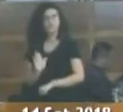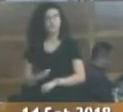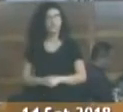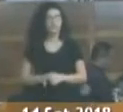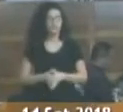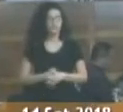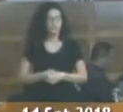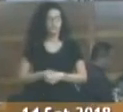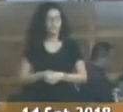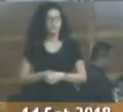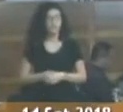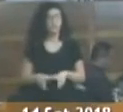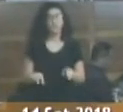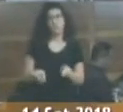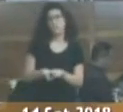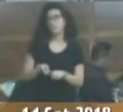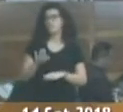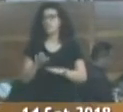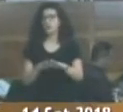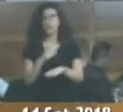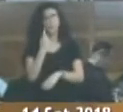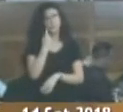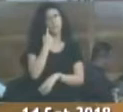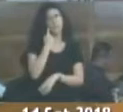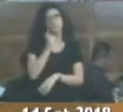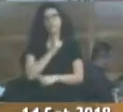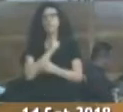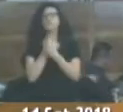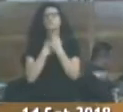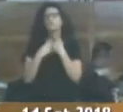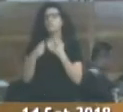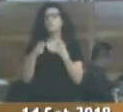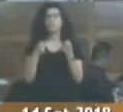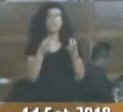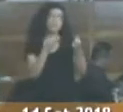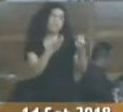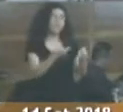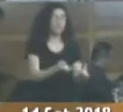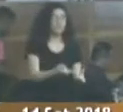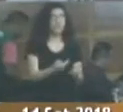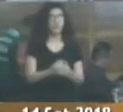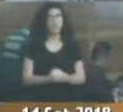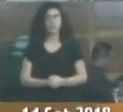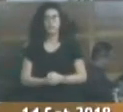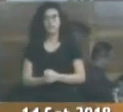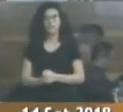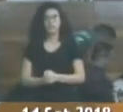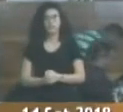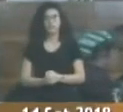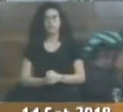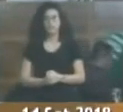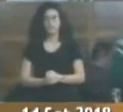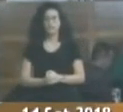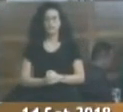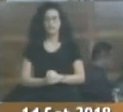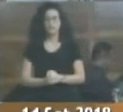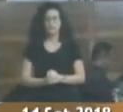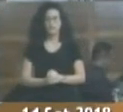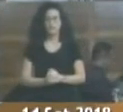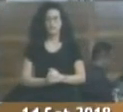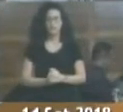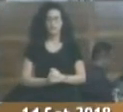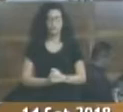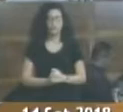ambiente natural. E também espécies que tenham interesse comercial, que sejam produzidas e que sejam ofertadas de